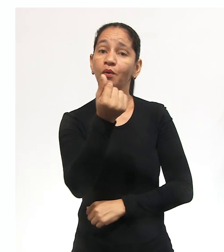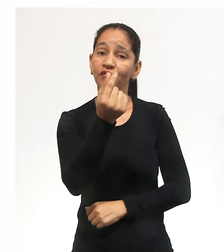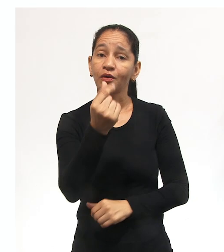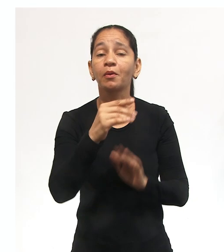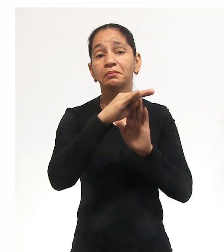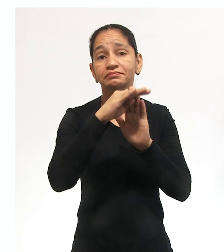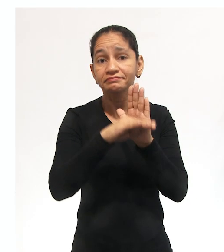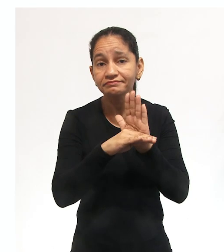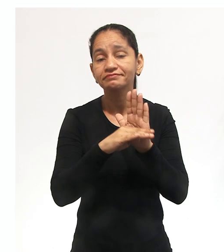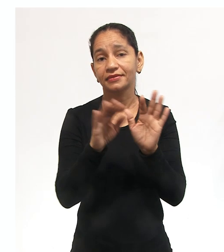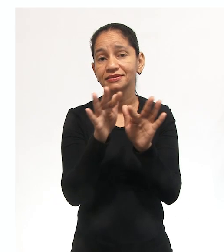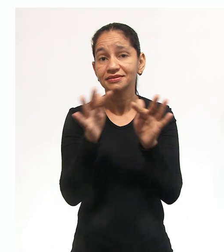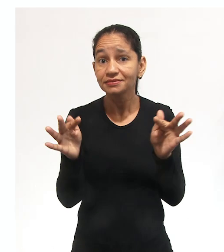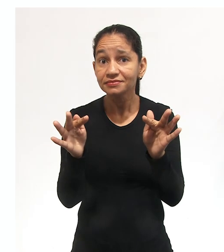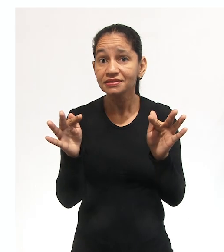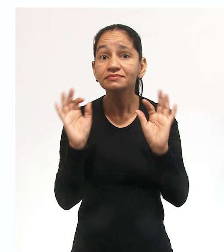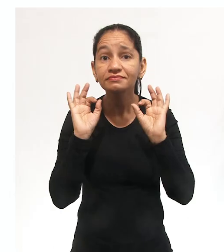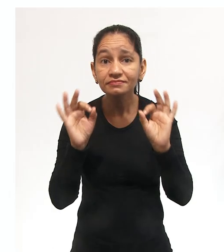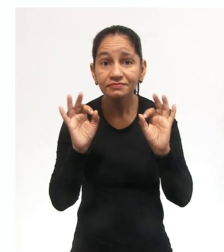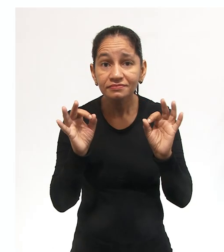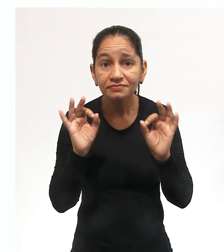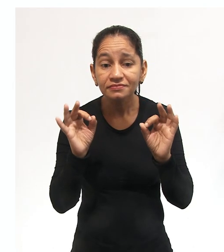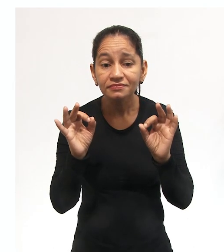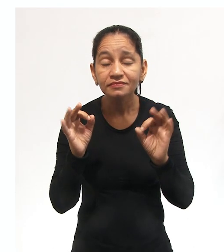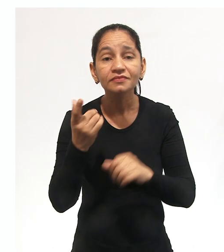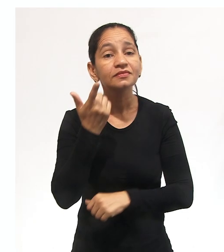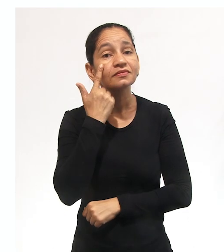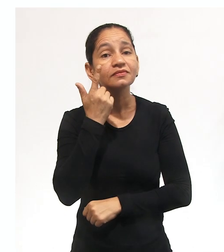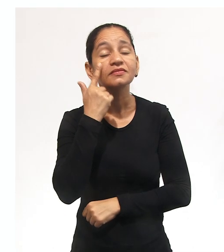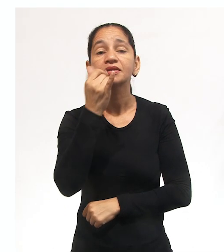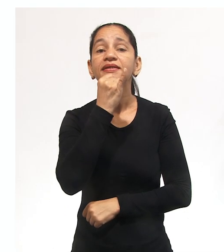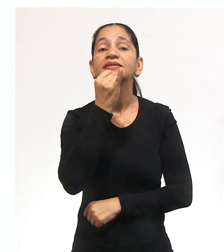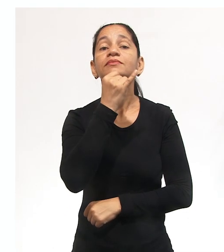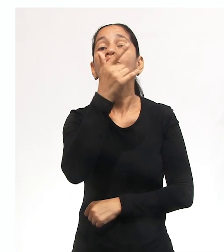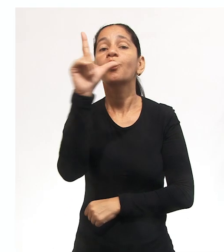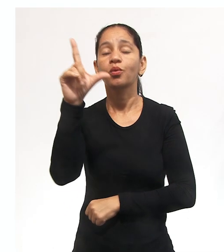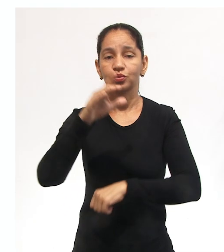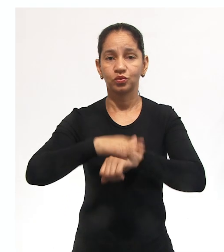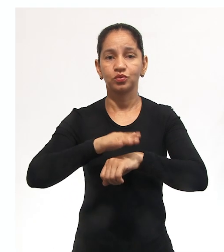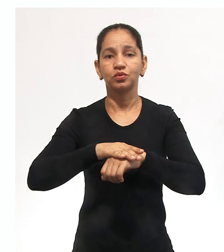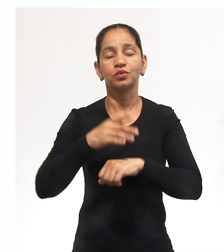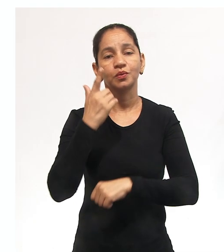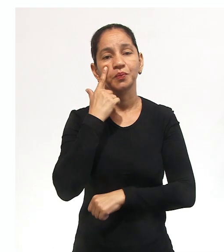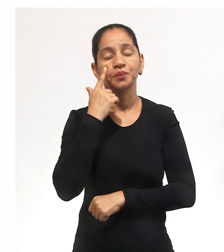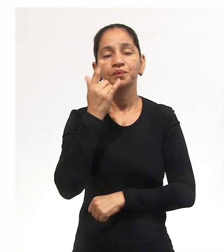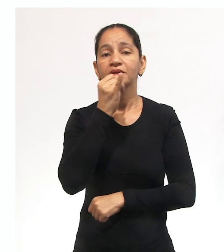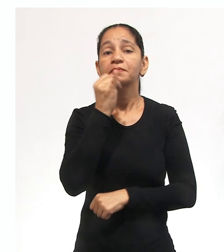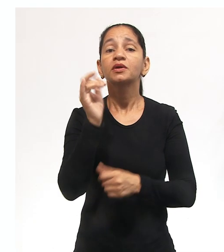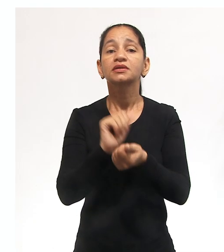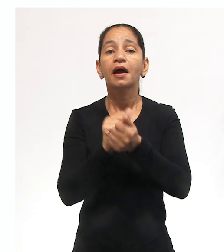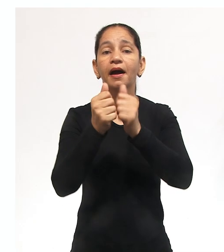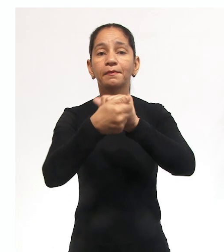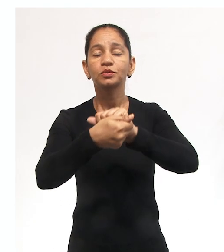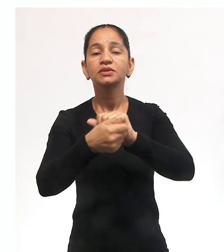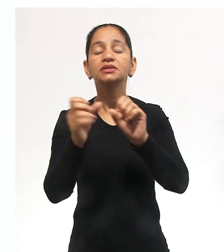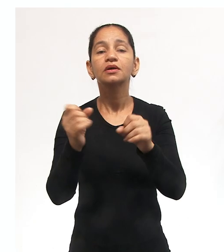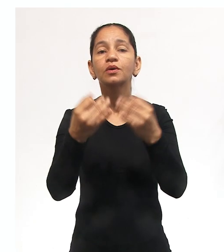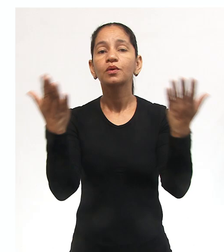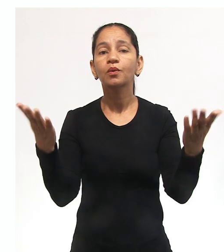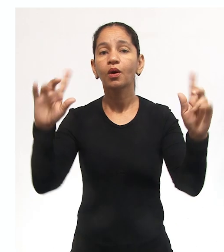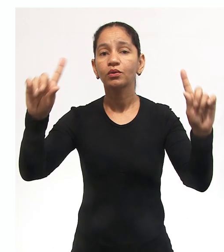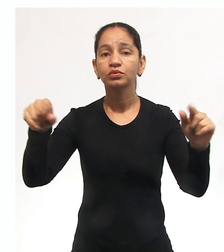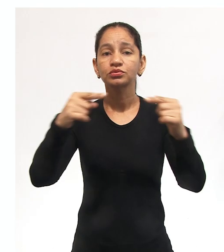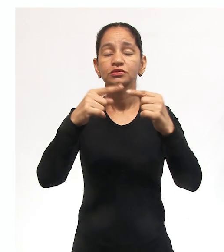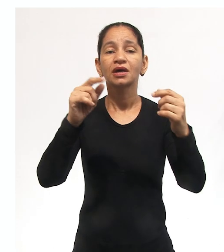sair mais barato, ok? Vamos ver um outro exemplo aqui, quando a gente tiver a mudança